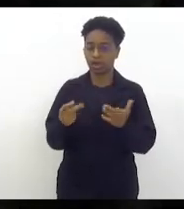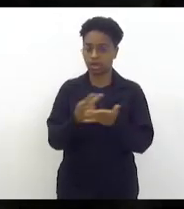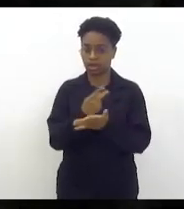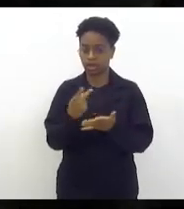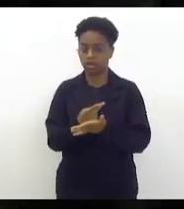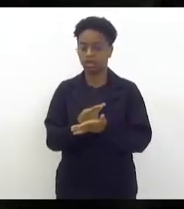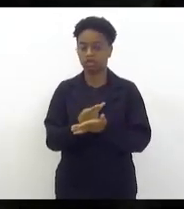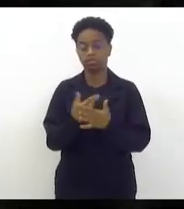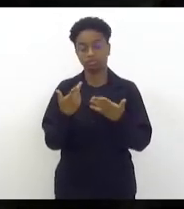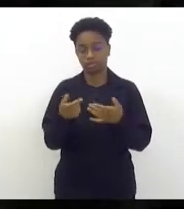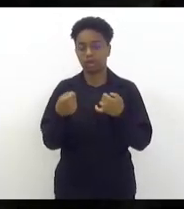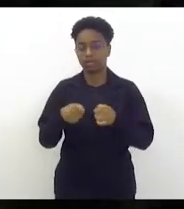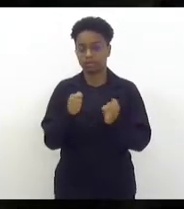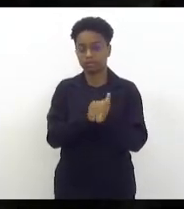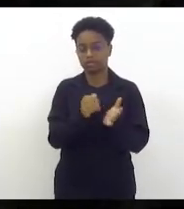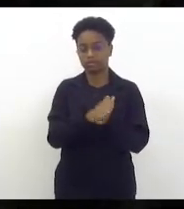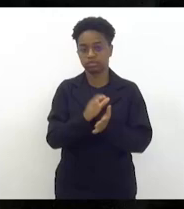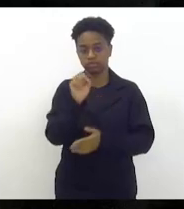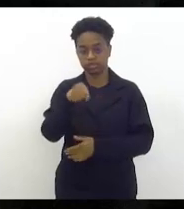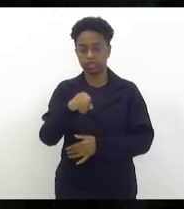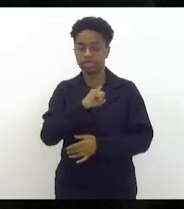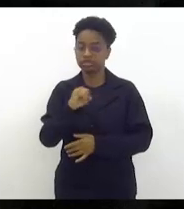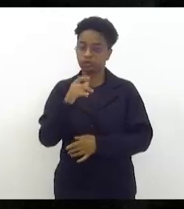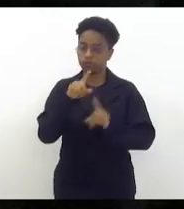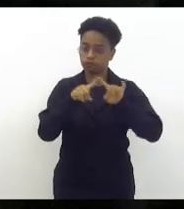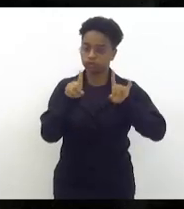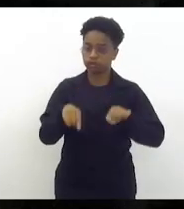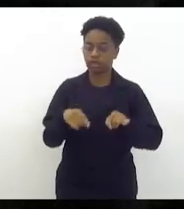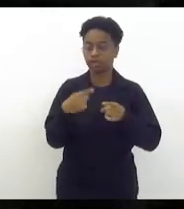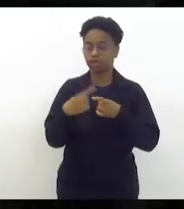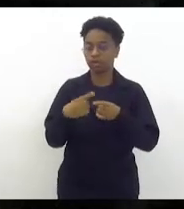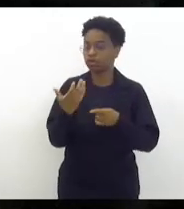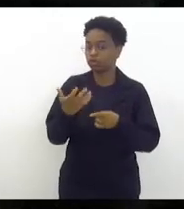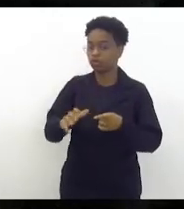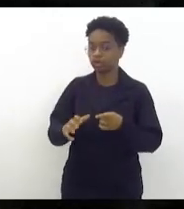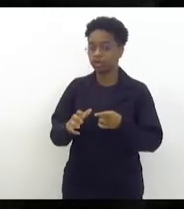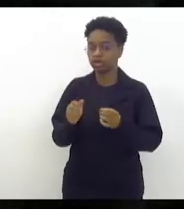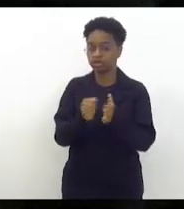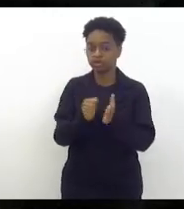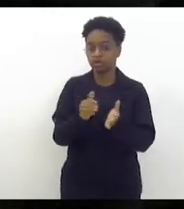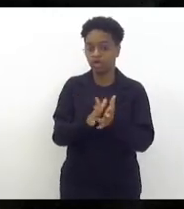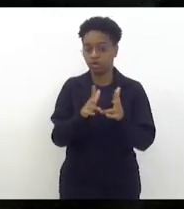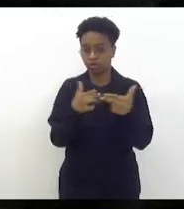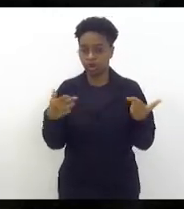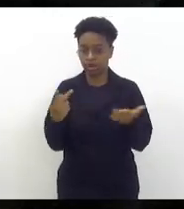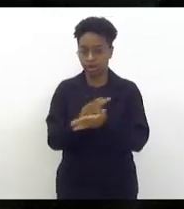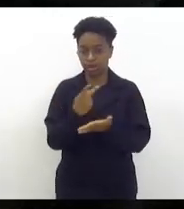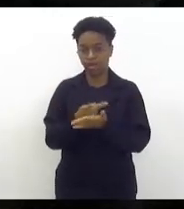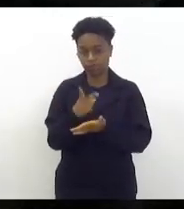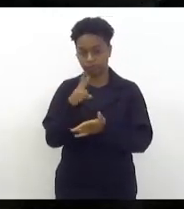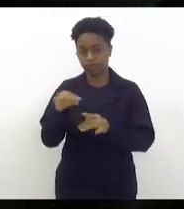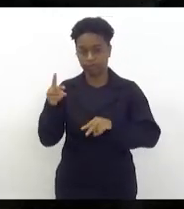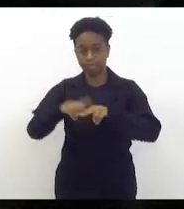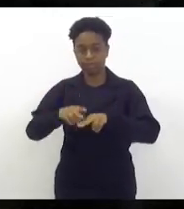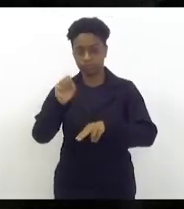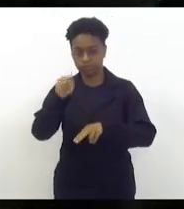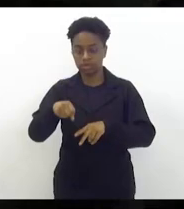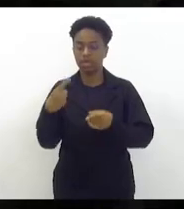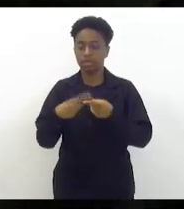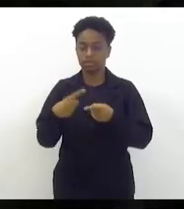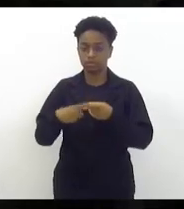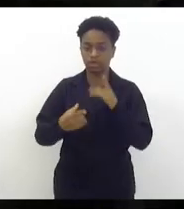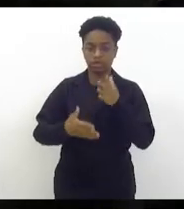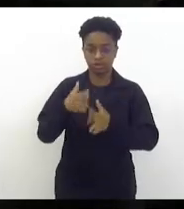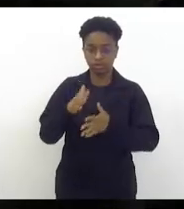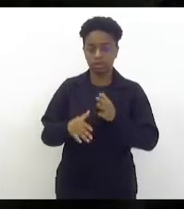covardemente, tem que ser autuado. O servidor que se negou, em primeiro lugar, a autuar o que está errado, ele ia ser preso, sim, por prevaricação, porque ele